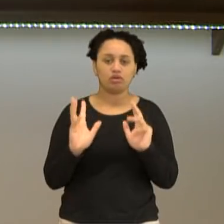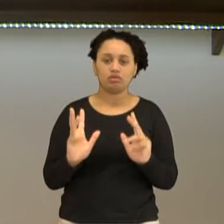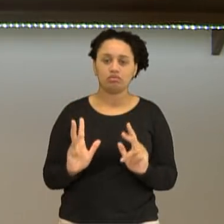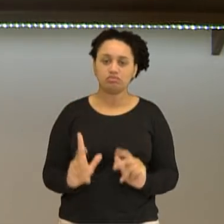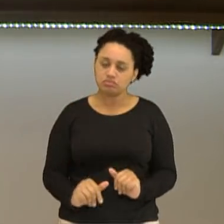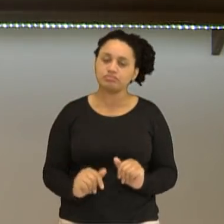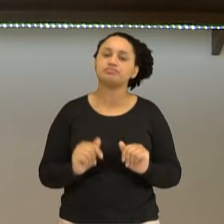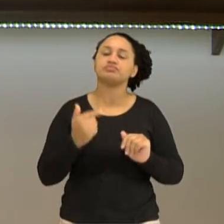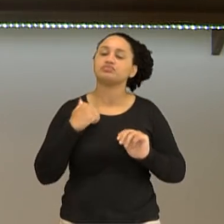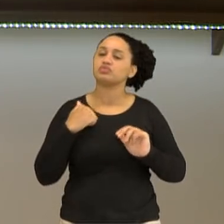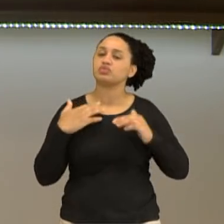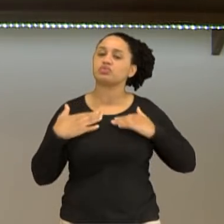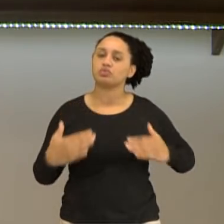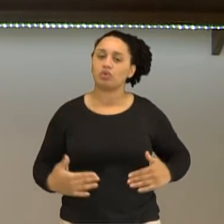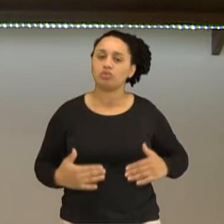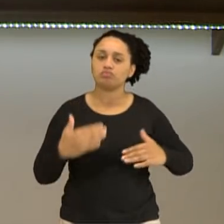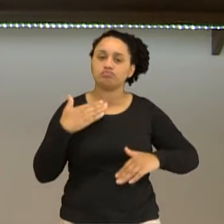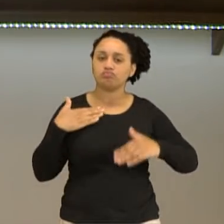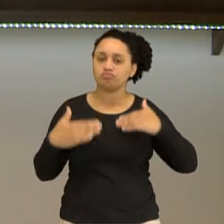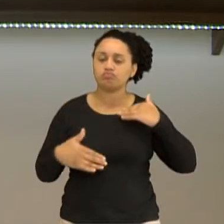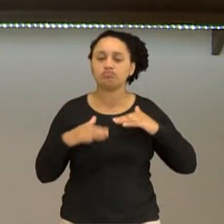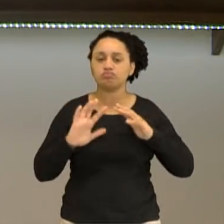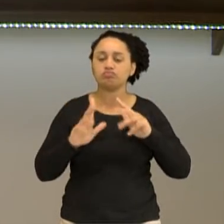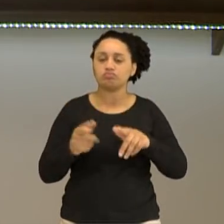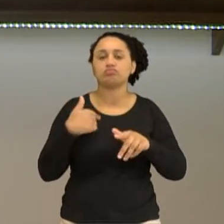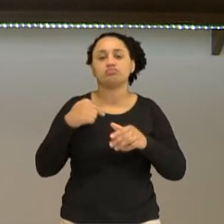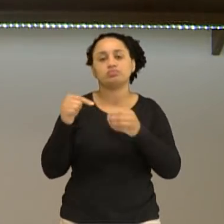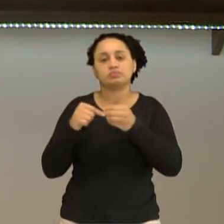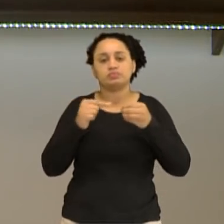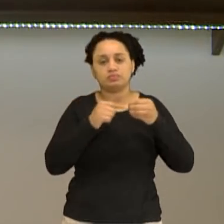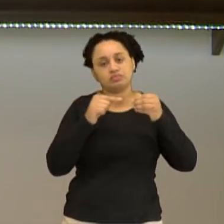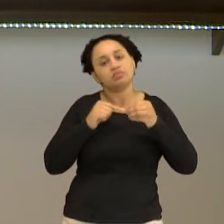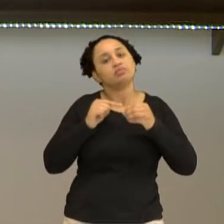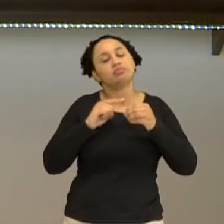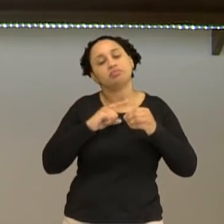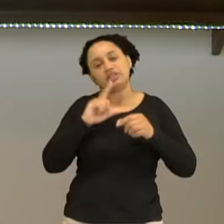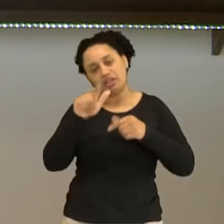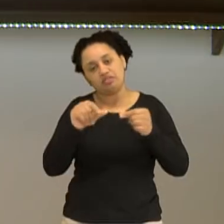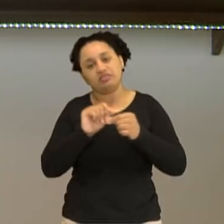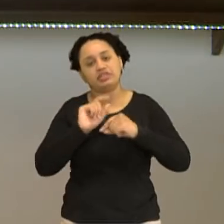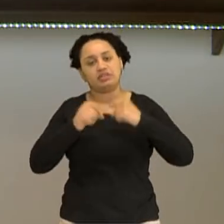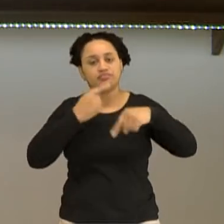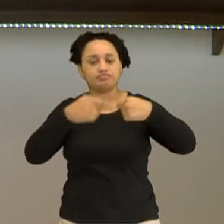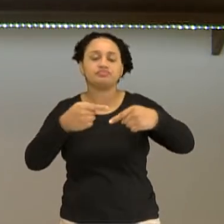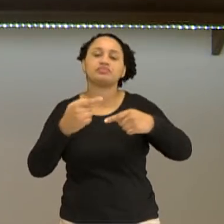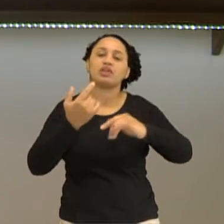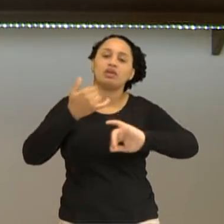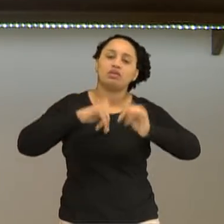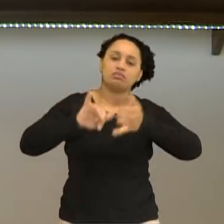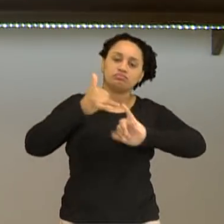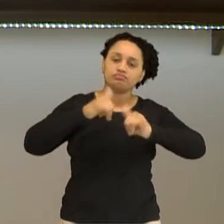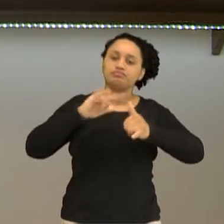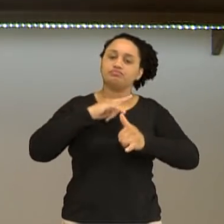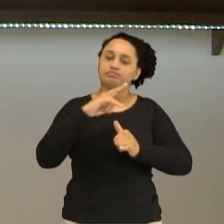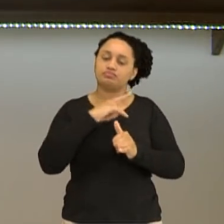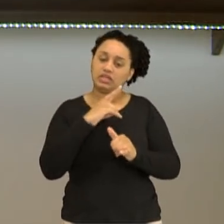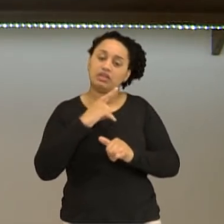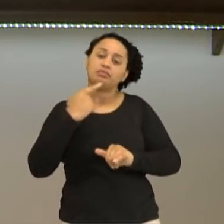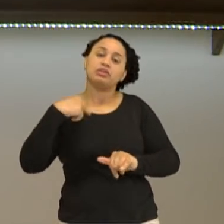se encaminhando as nossas células para a realização de reações químicas, né? Cujo objetivo é nos oferecer